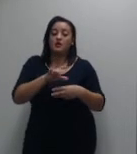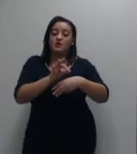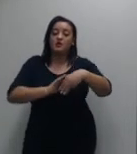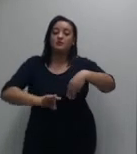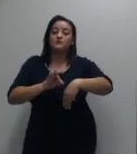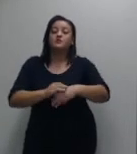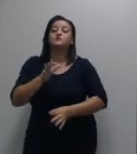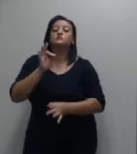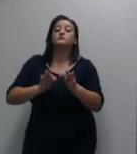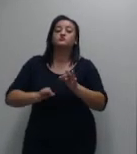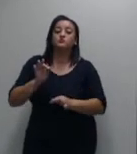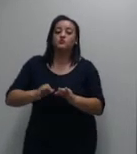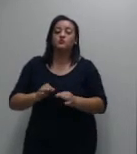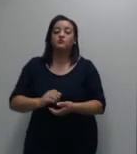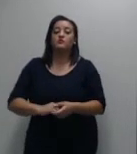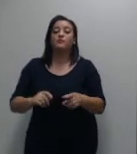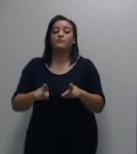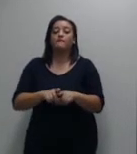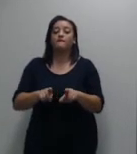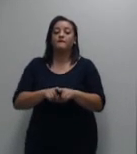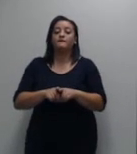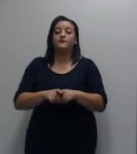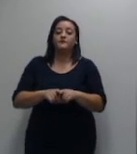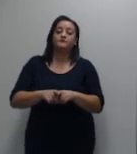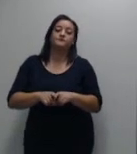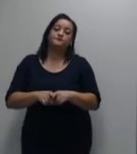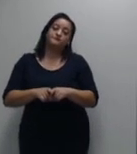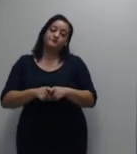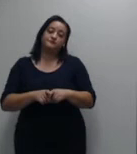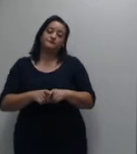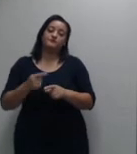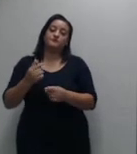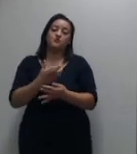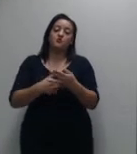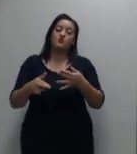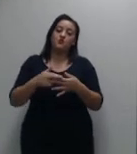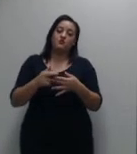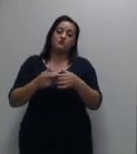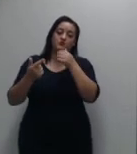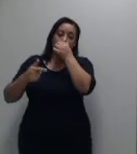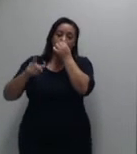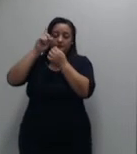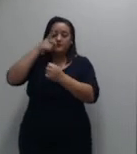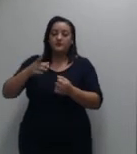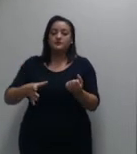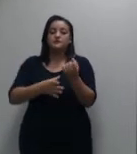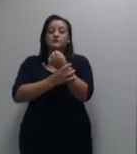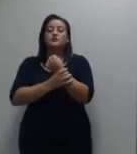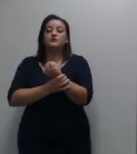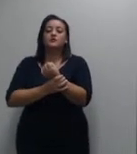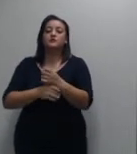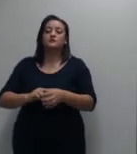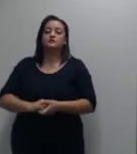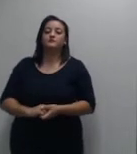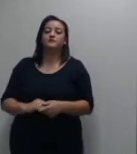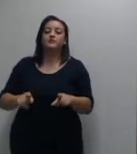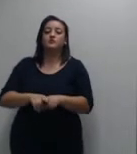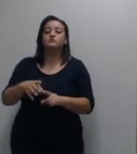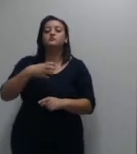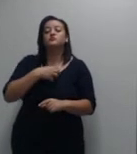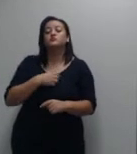julgou o Humano o recurso em mandado de segurança e fala